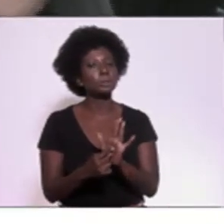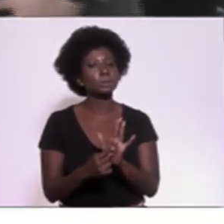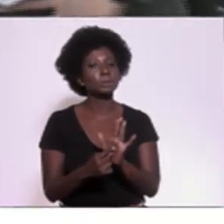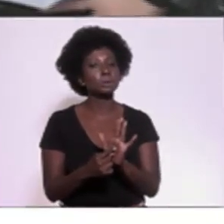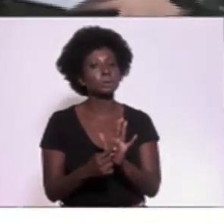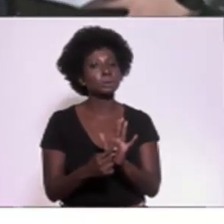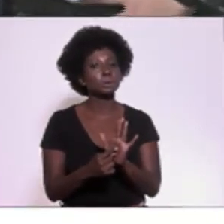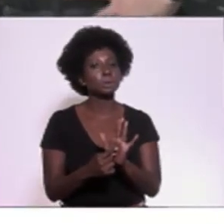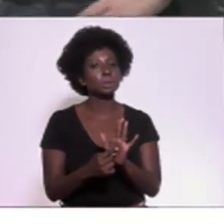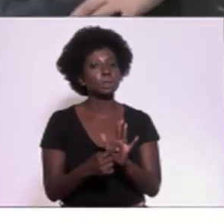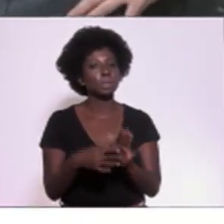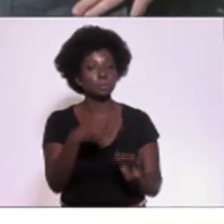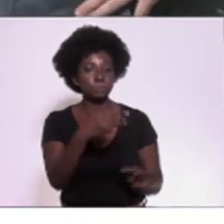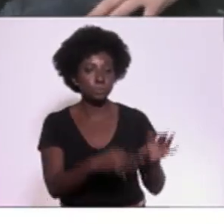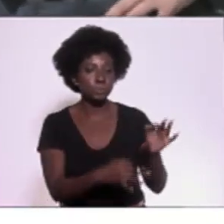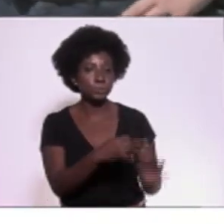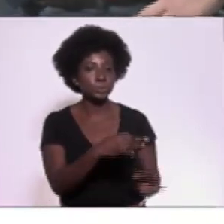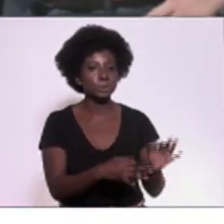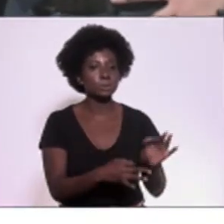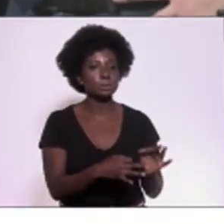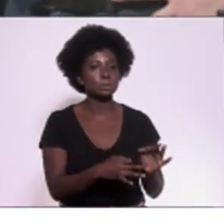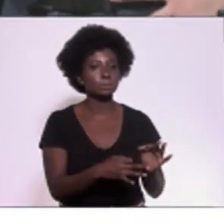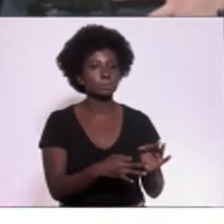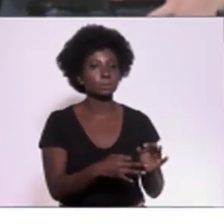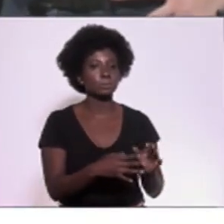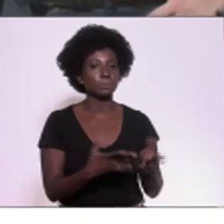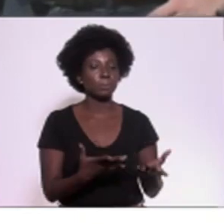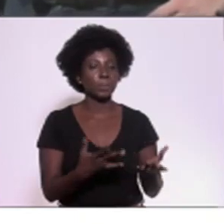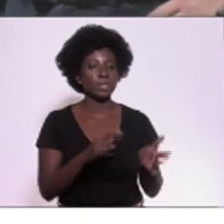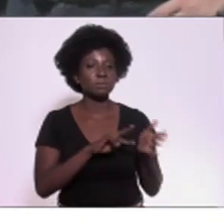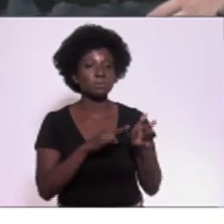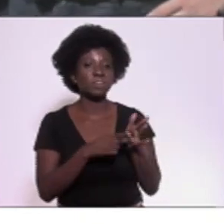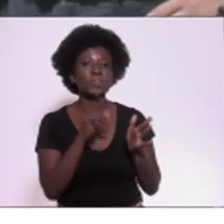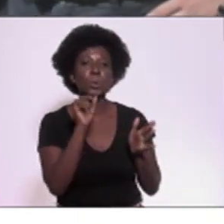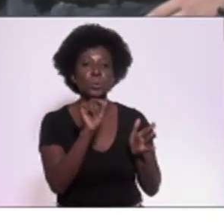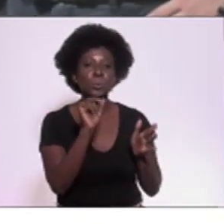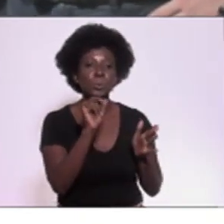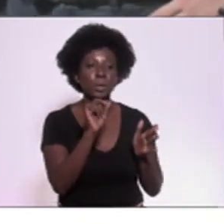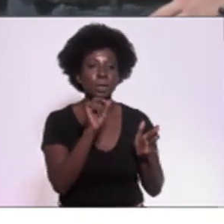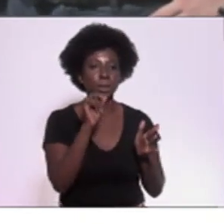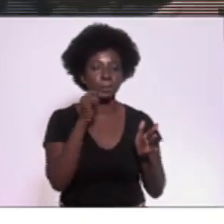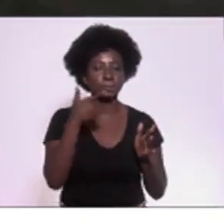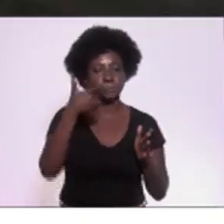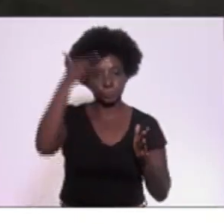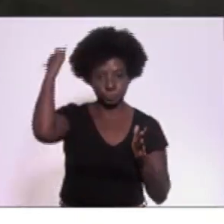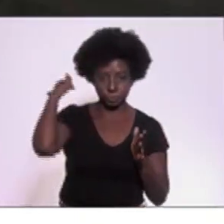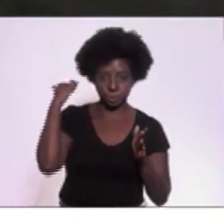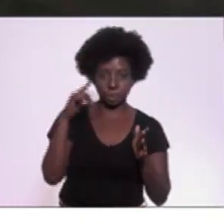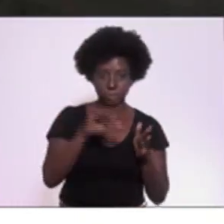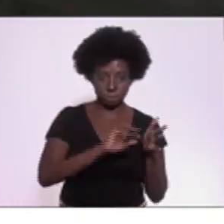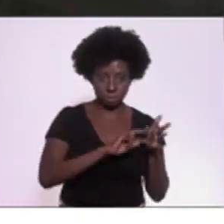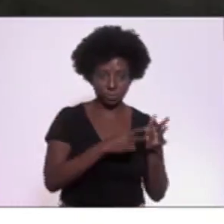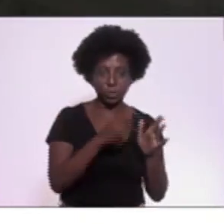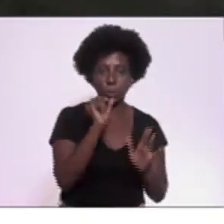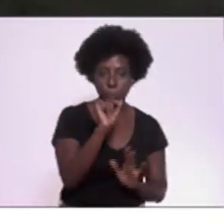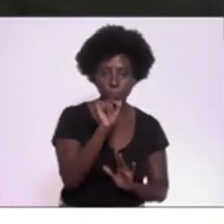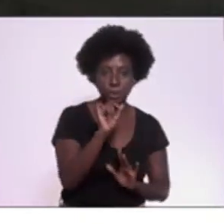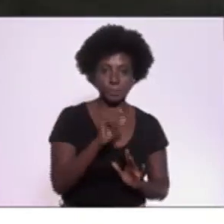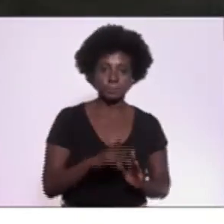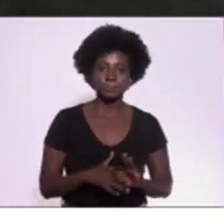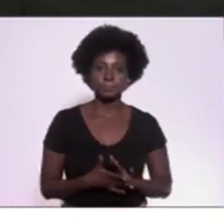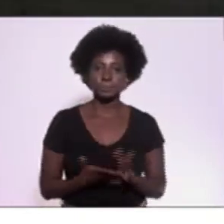Constituição e Justiça. Isto que quer dizer, senhor presidente, usando a hermenêutica